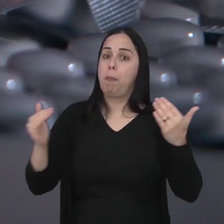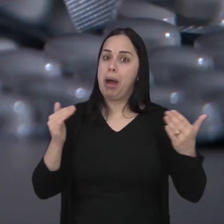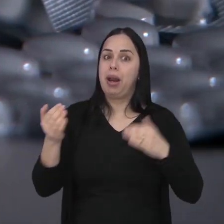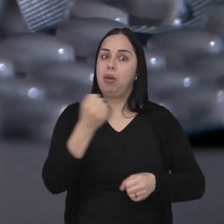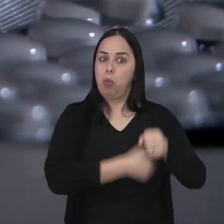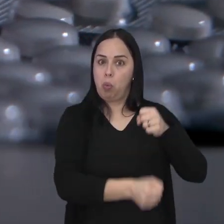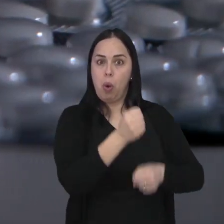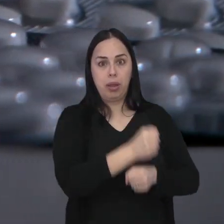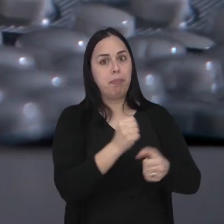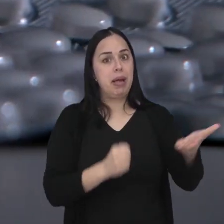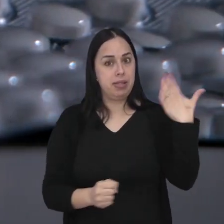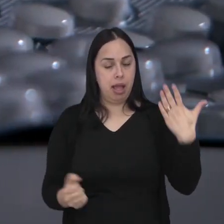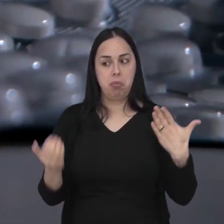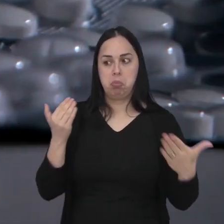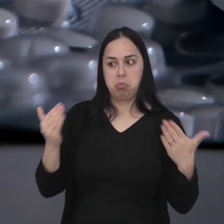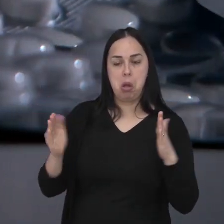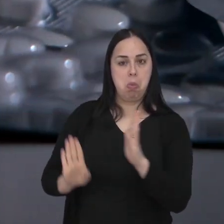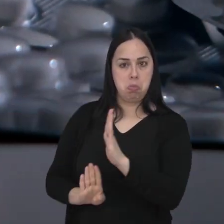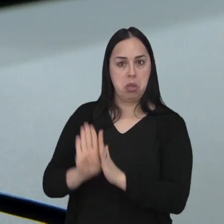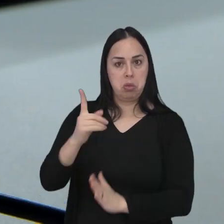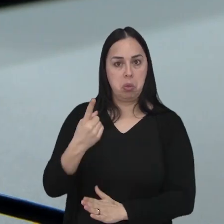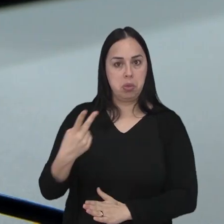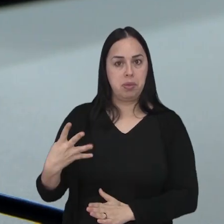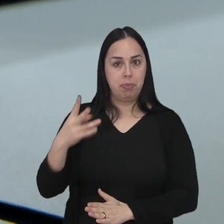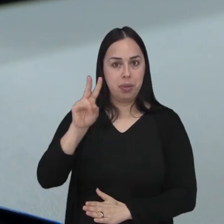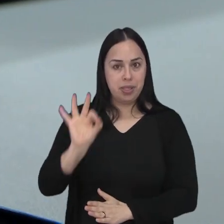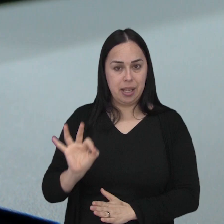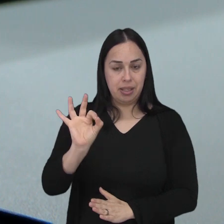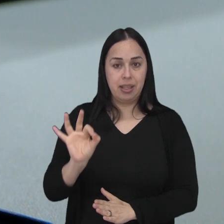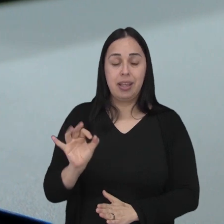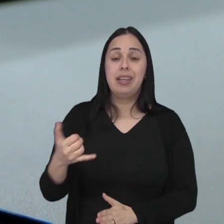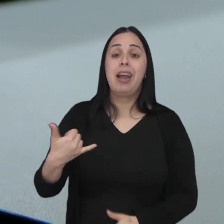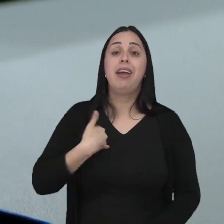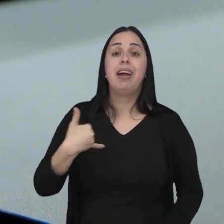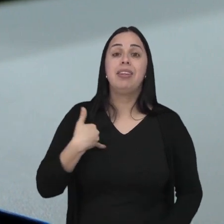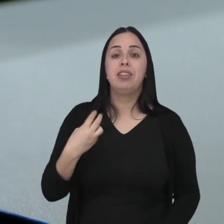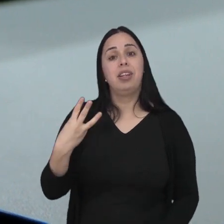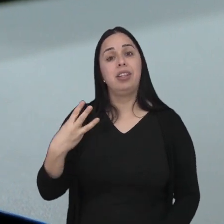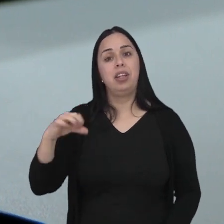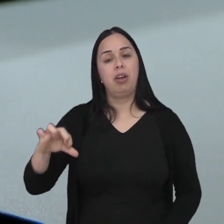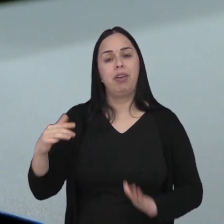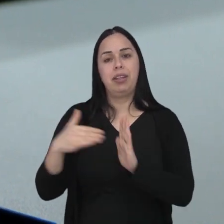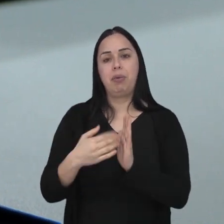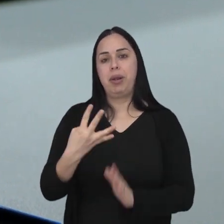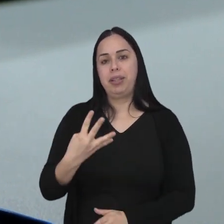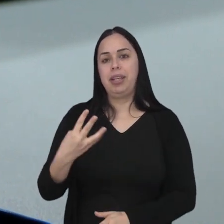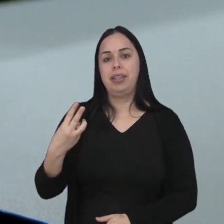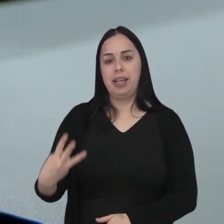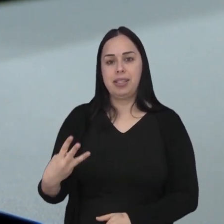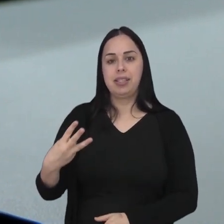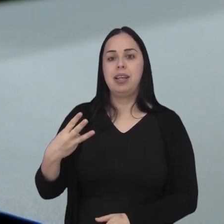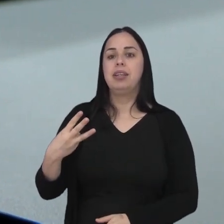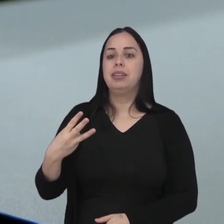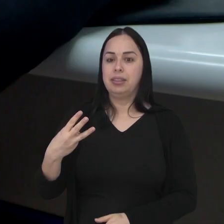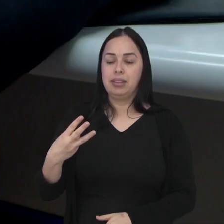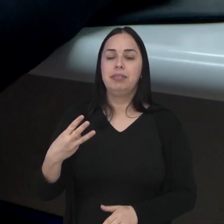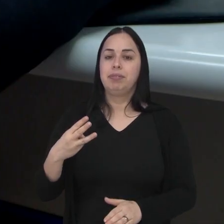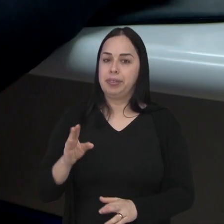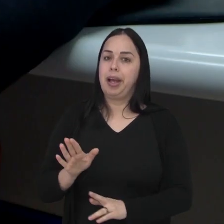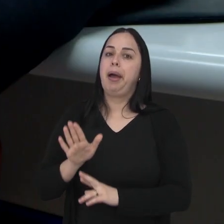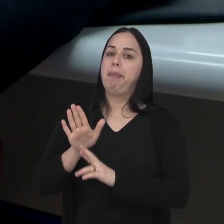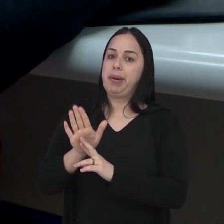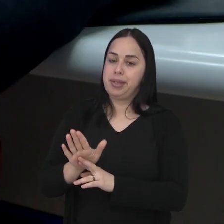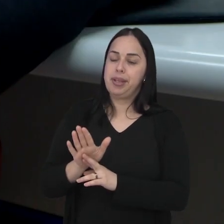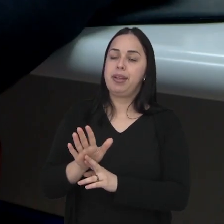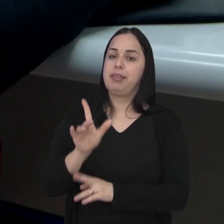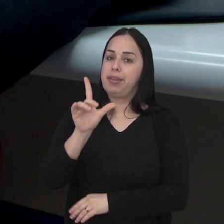com o mesmo período de 2023. Os trabalhadores com idades entre 39 e 43 anos